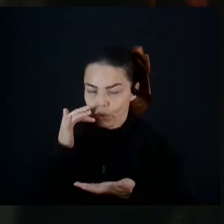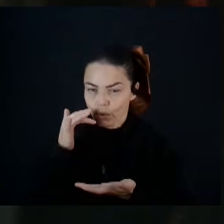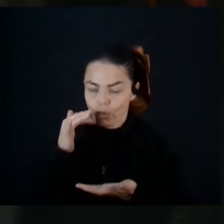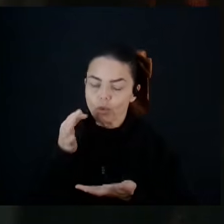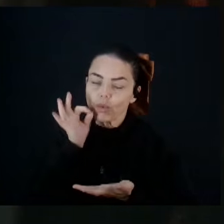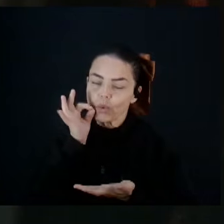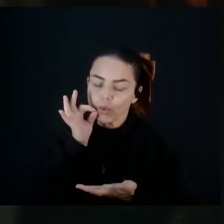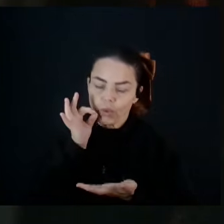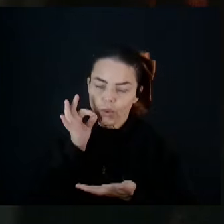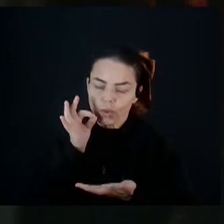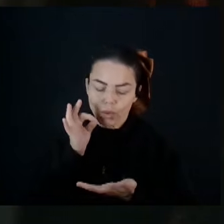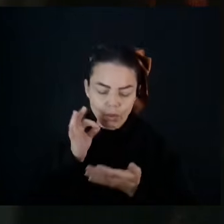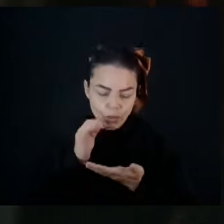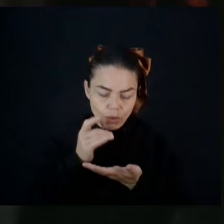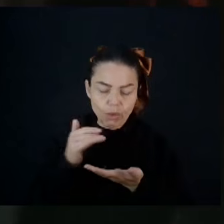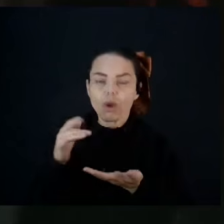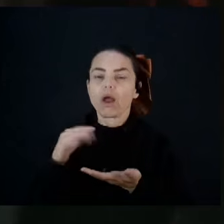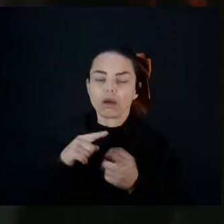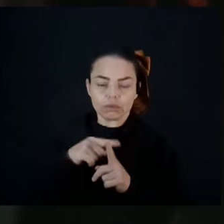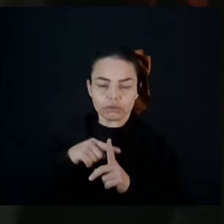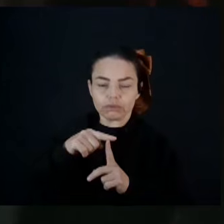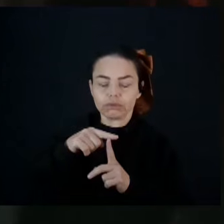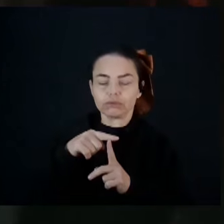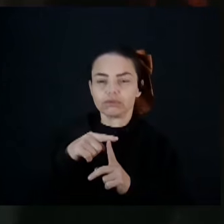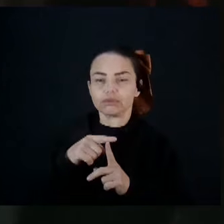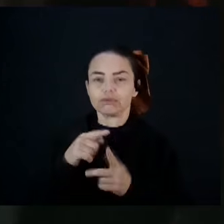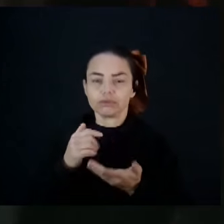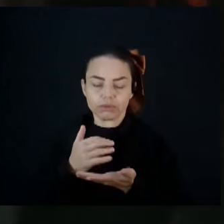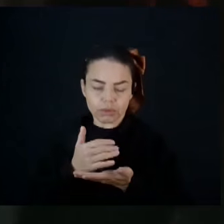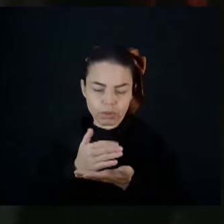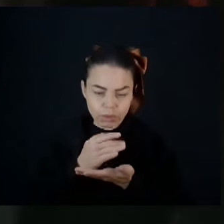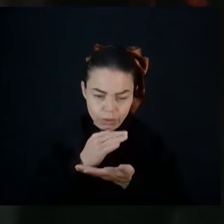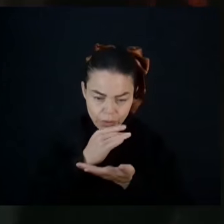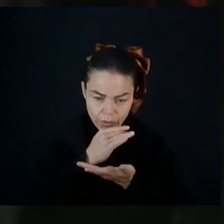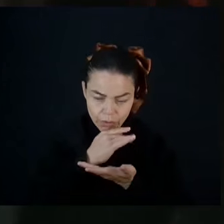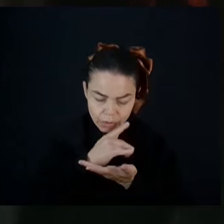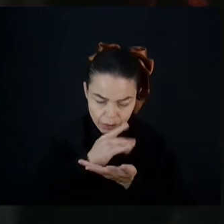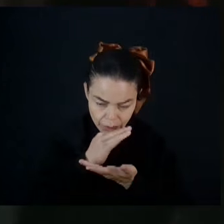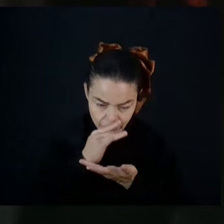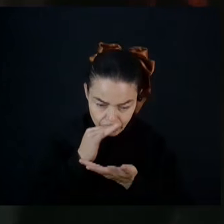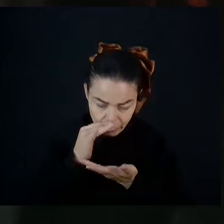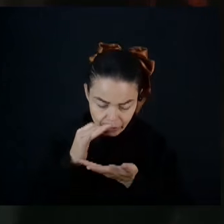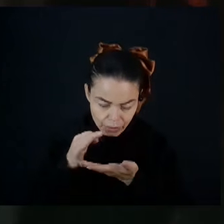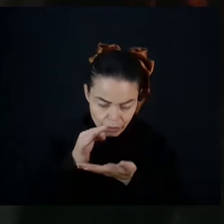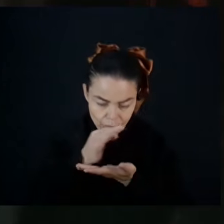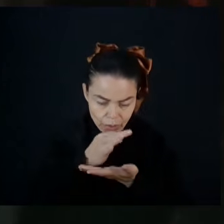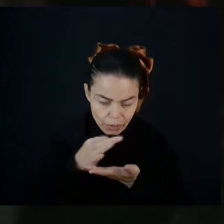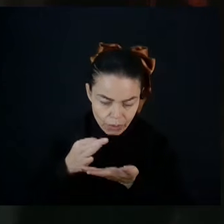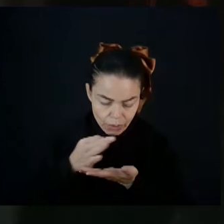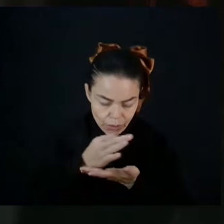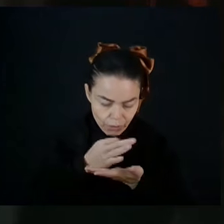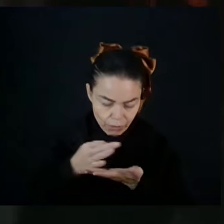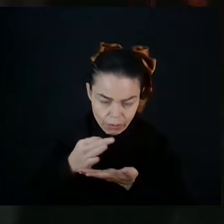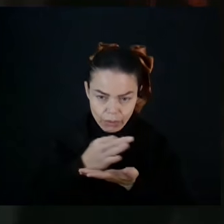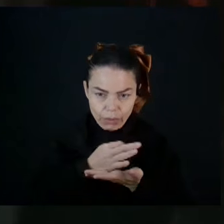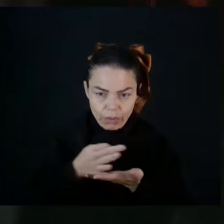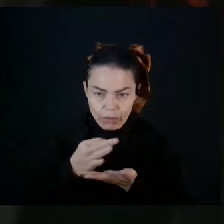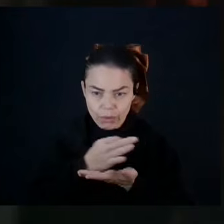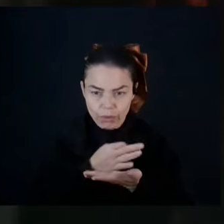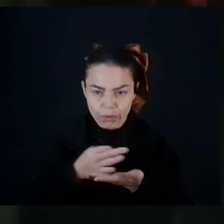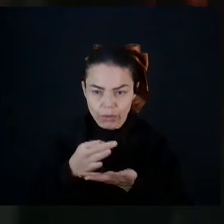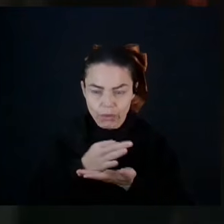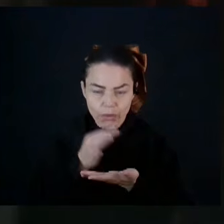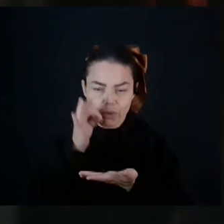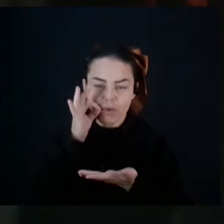sente o cheirinho, sente o sabor, respira e desacelera. Porque, Tati, desacelerar nesse mundo